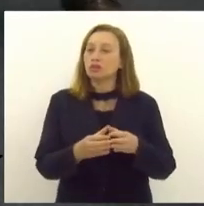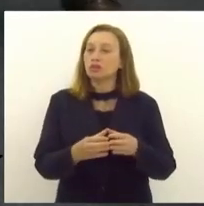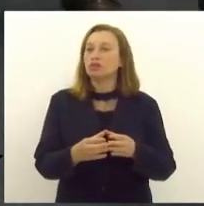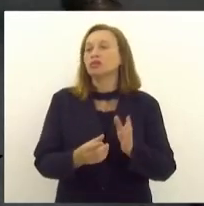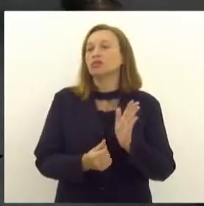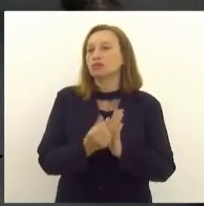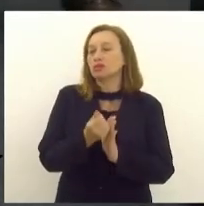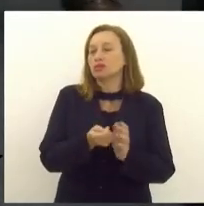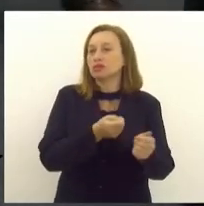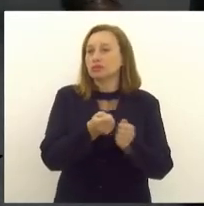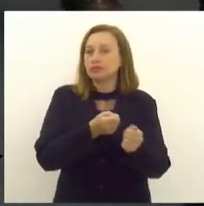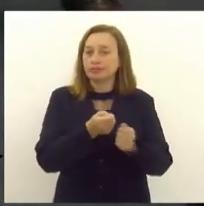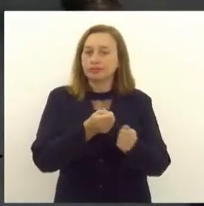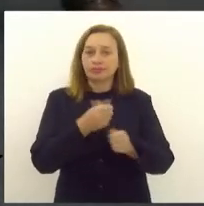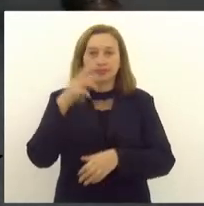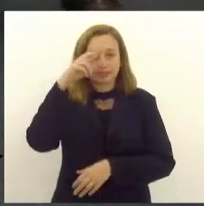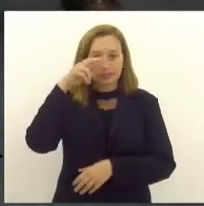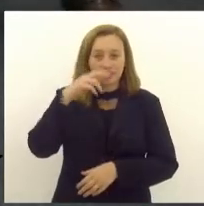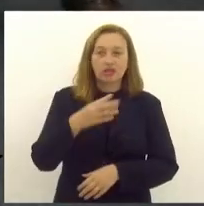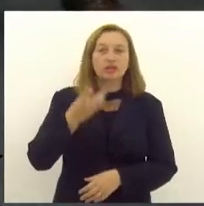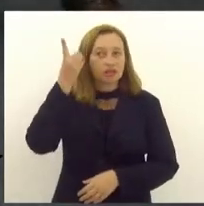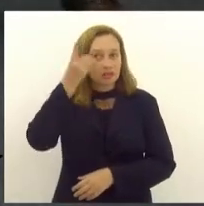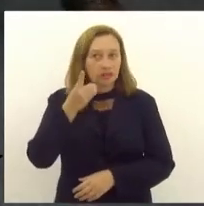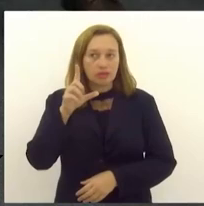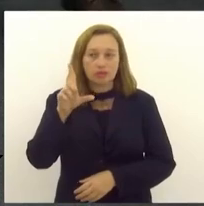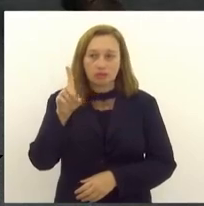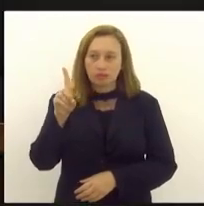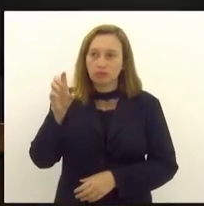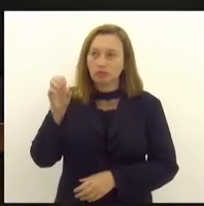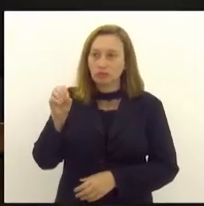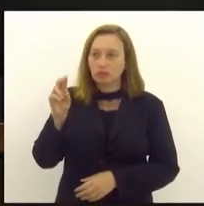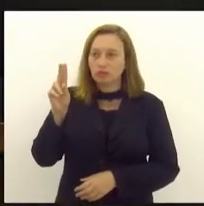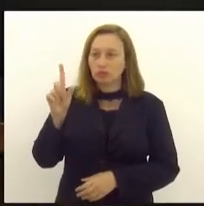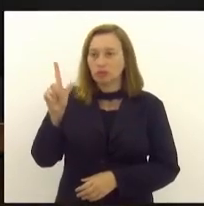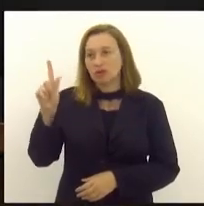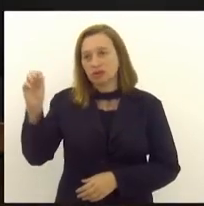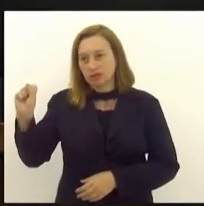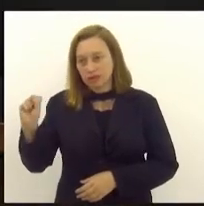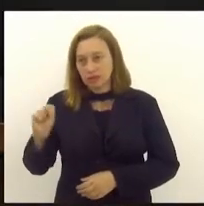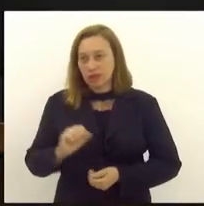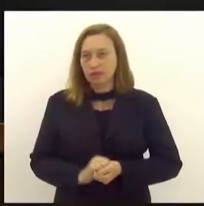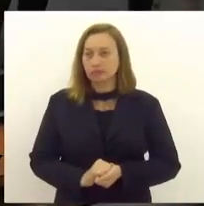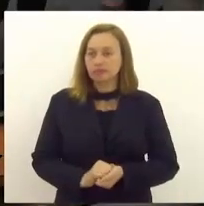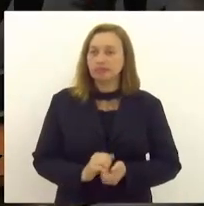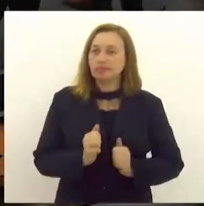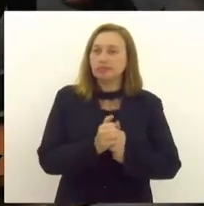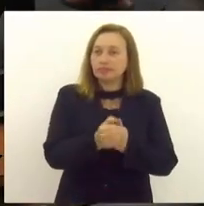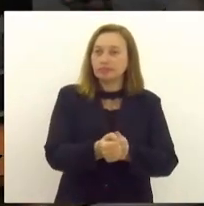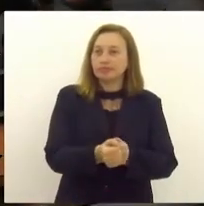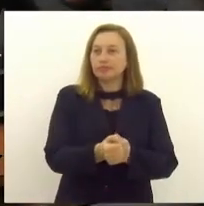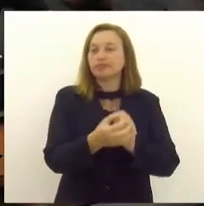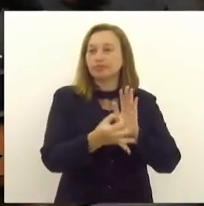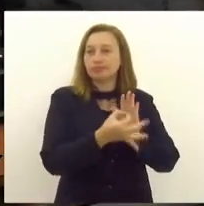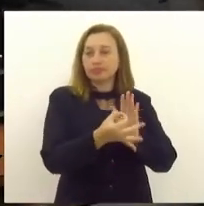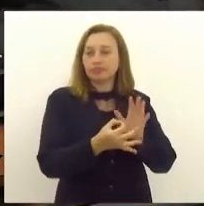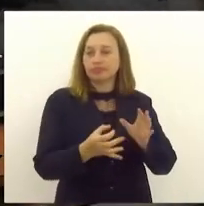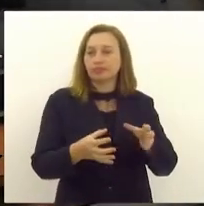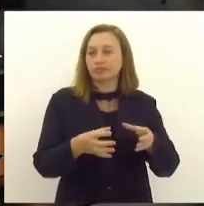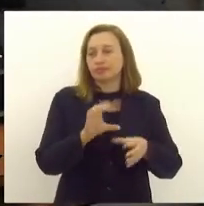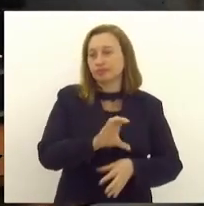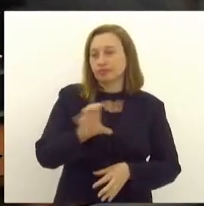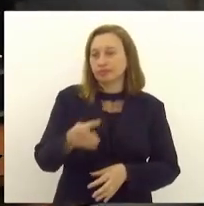fiscalização financeira e controle Deputado Douglas ruas aparecer a ccj presidente